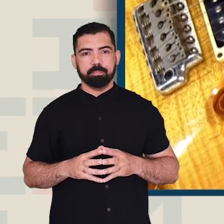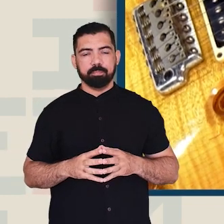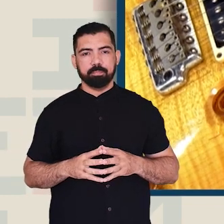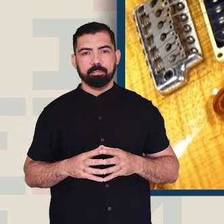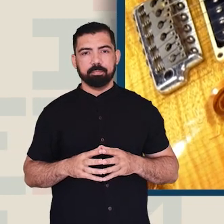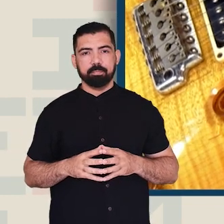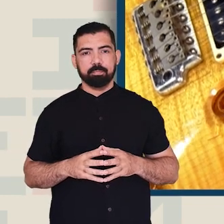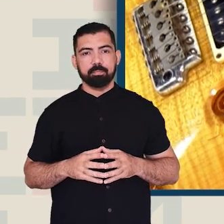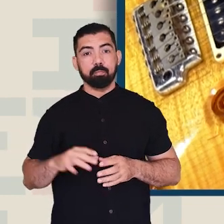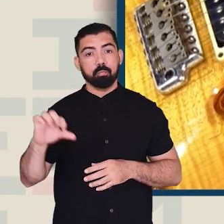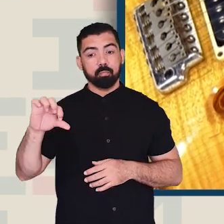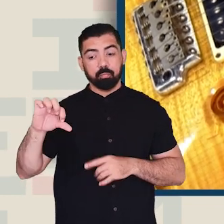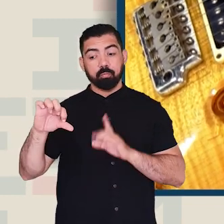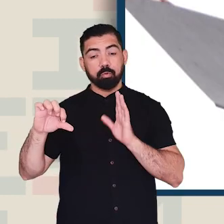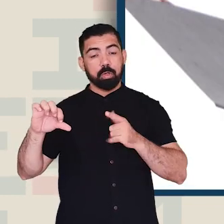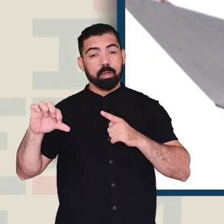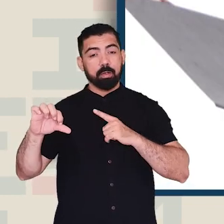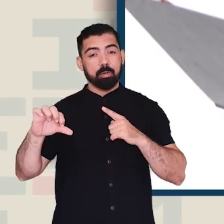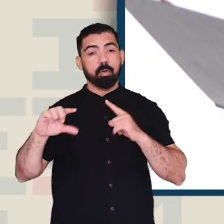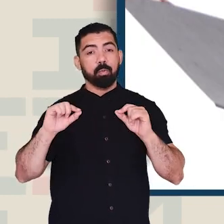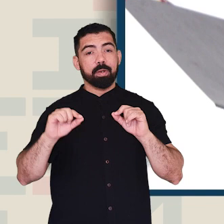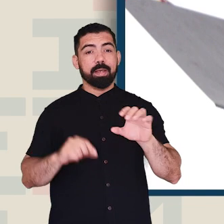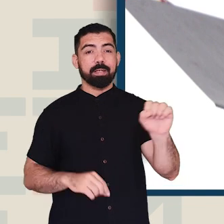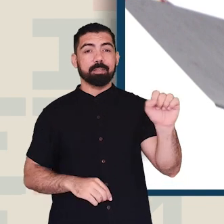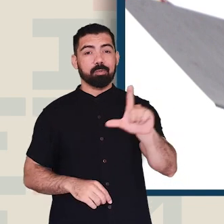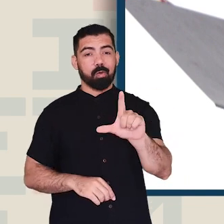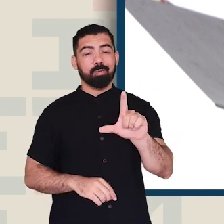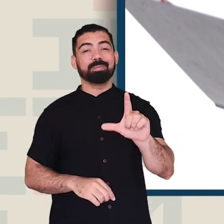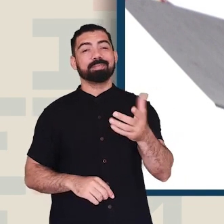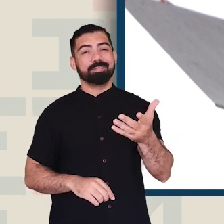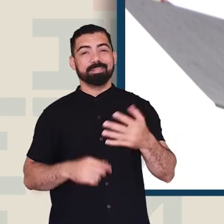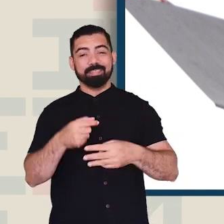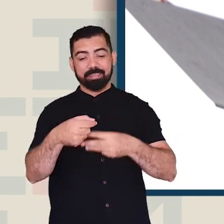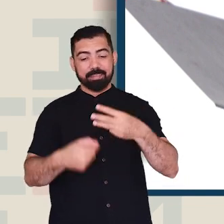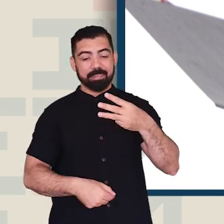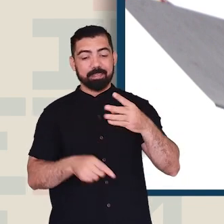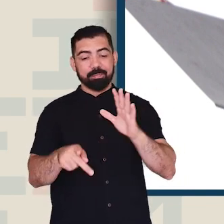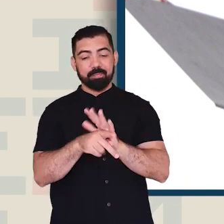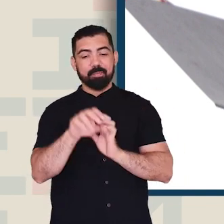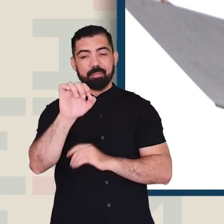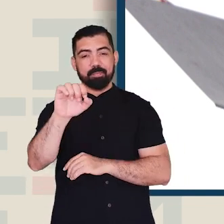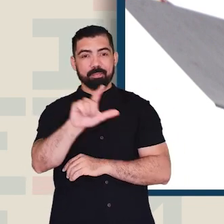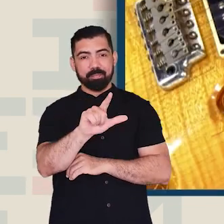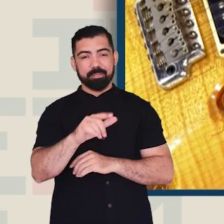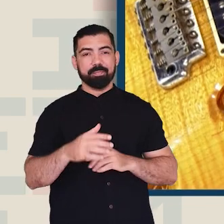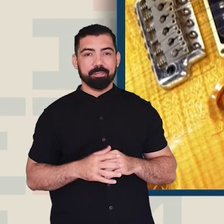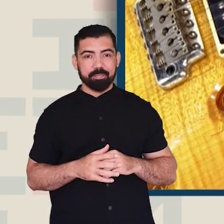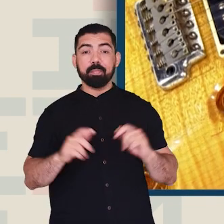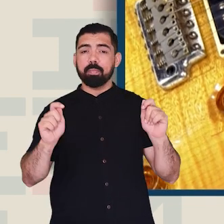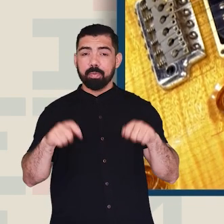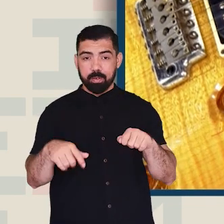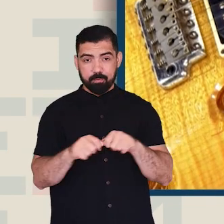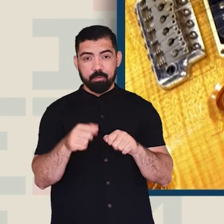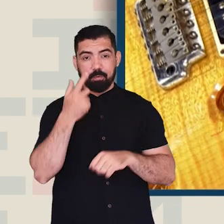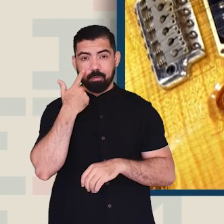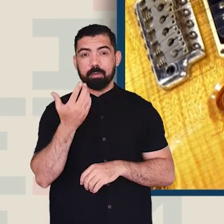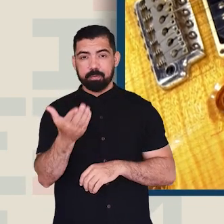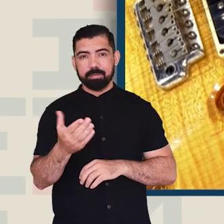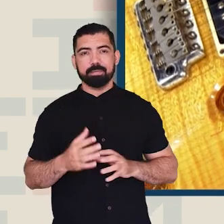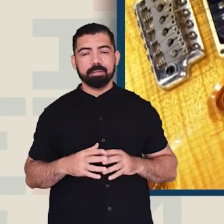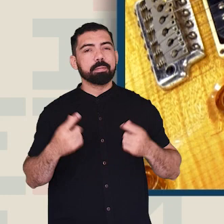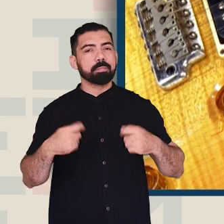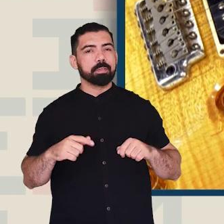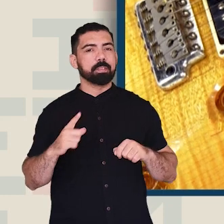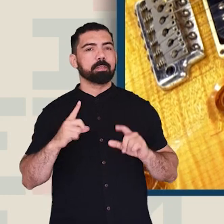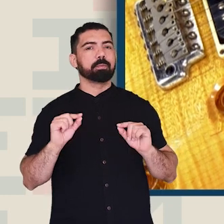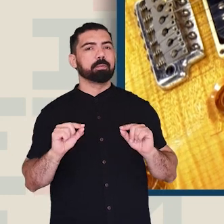Aliás, sétima maior, a nona, eu já vou ter um acorde de Sol. Uma tríade de Sol, então dá para fazer aqui porque tem que